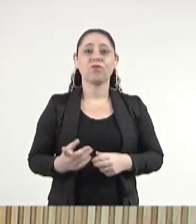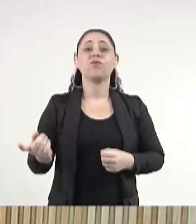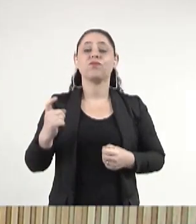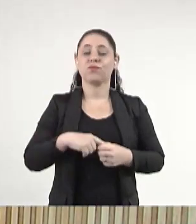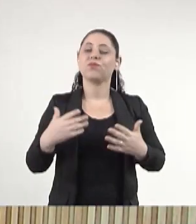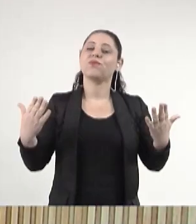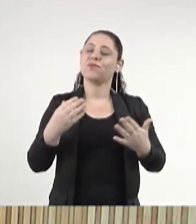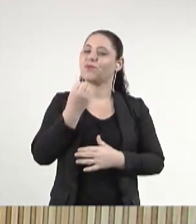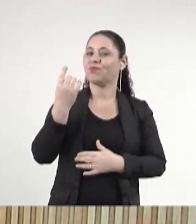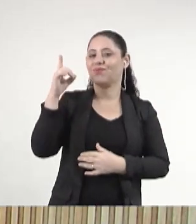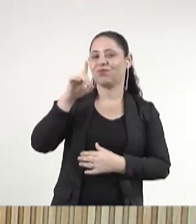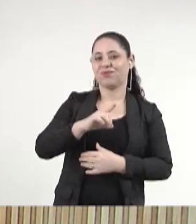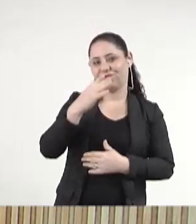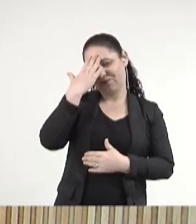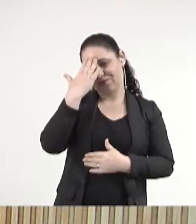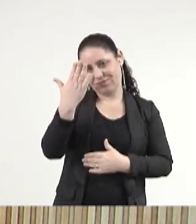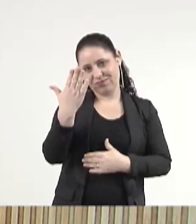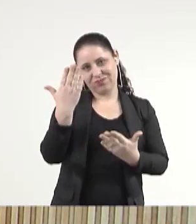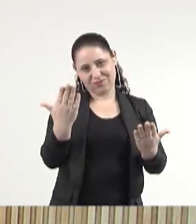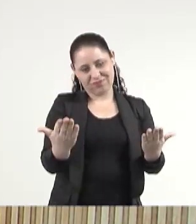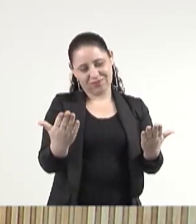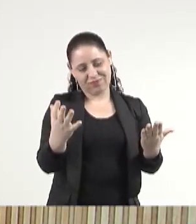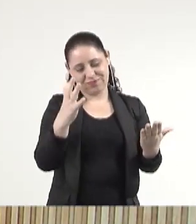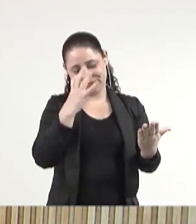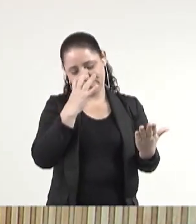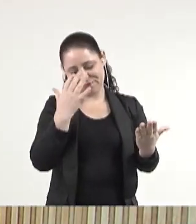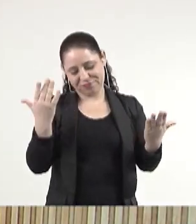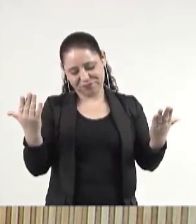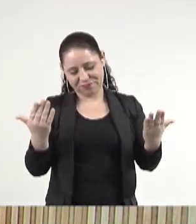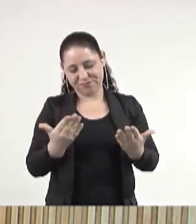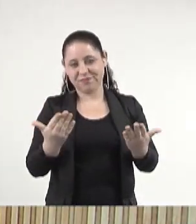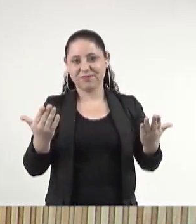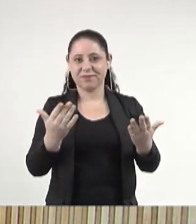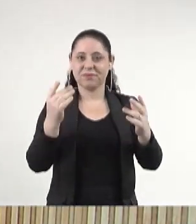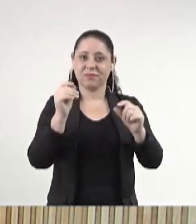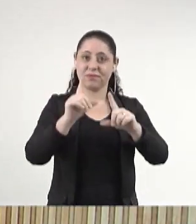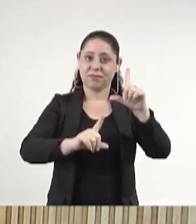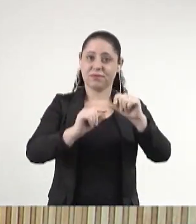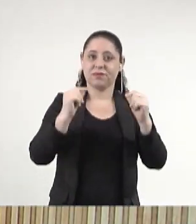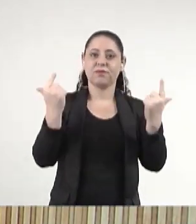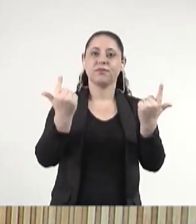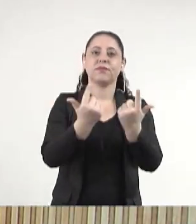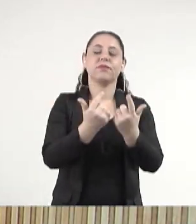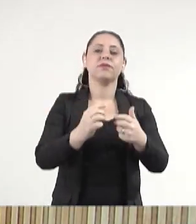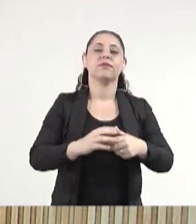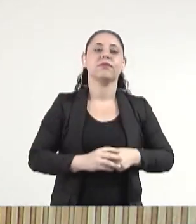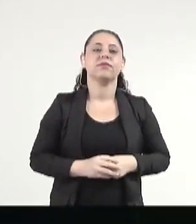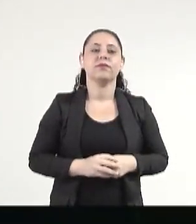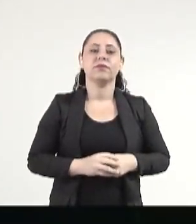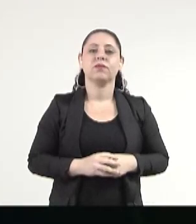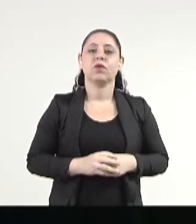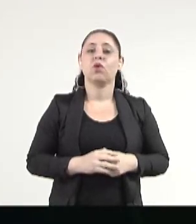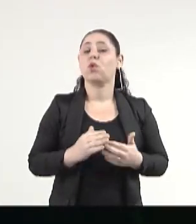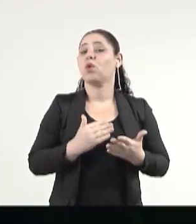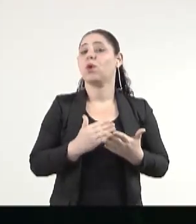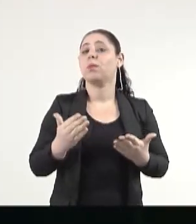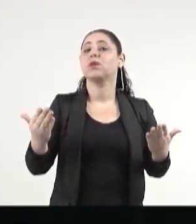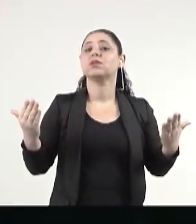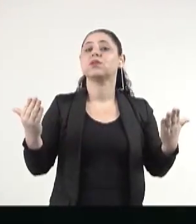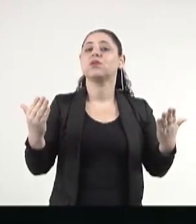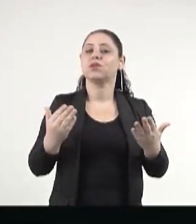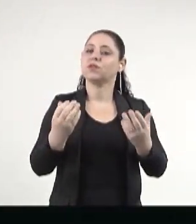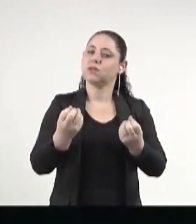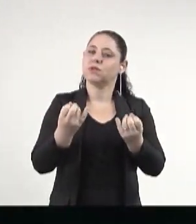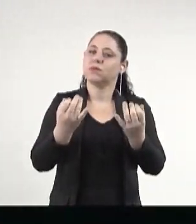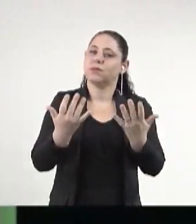Mais uma vez, muito bom dia para você e obrigado pela sua audiência aqui na TV Alemes. E a gente começa a edição